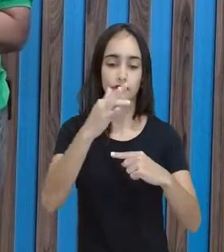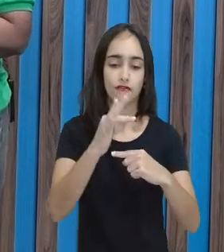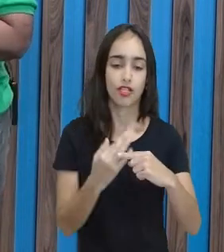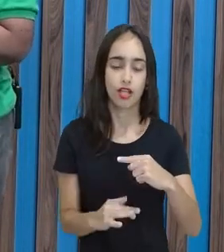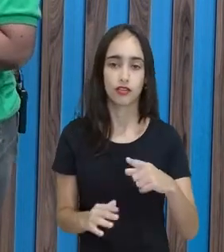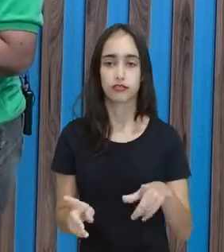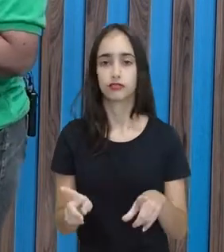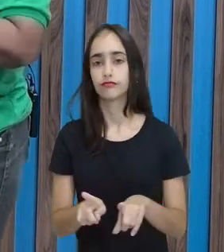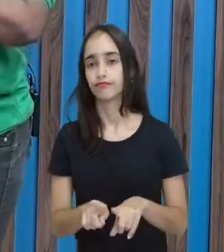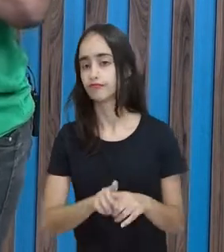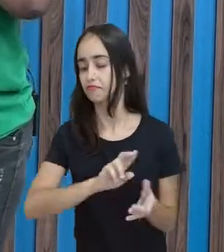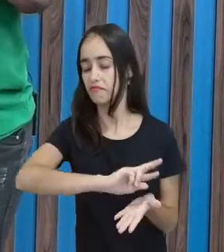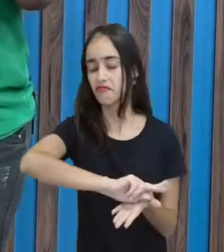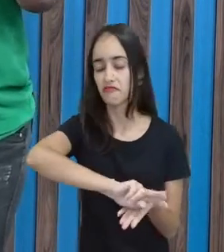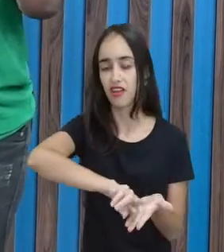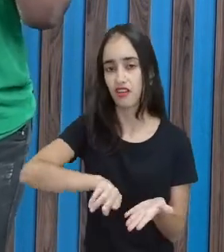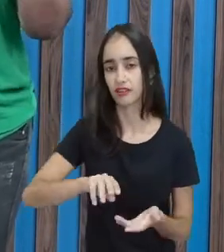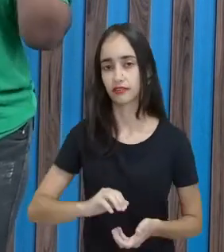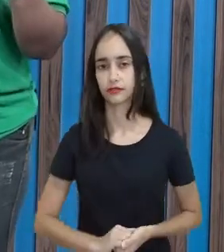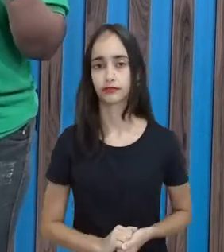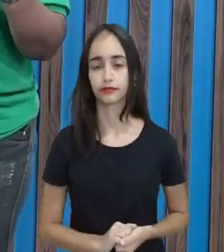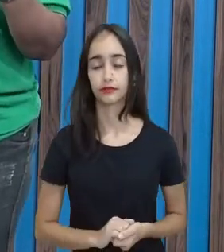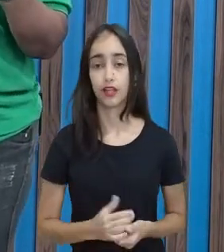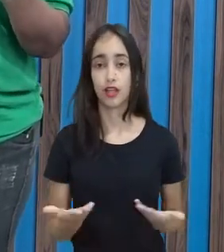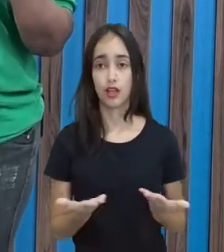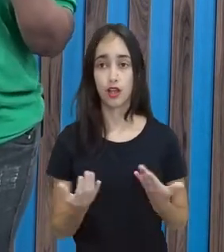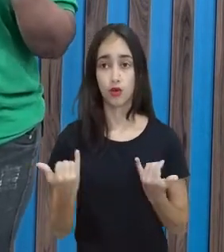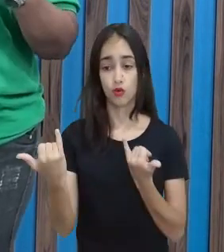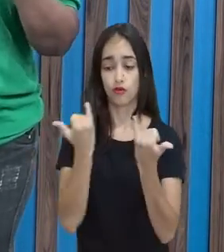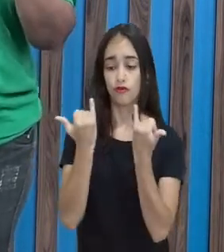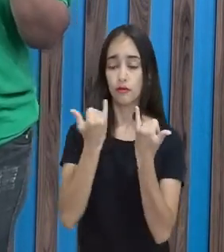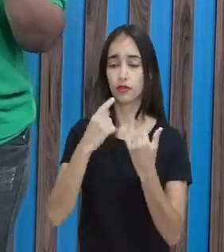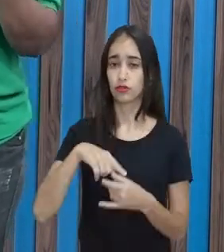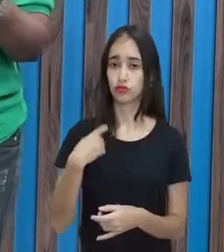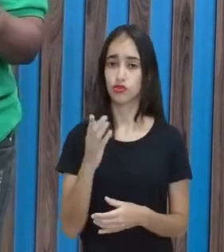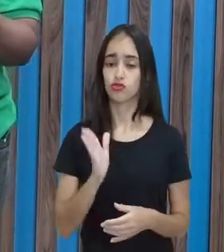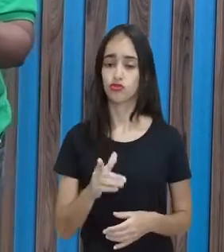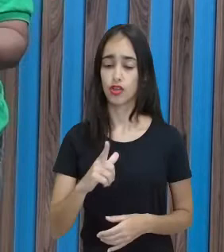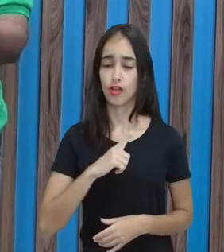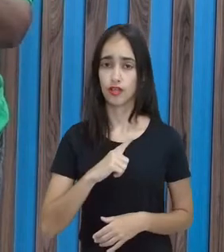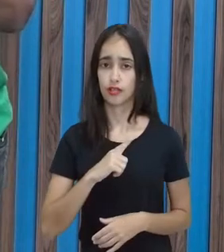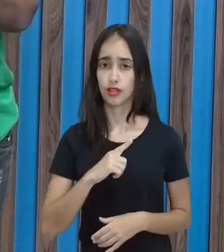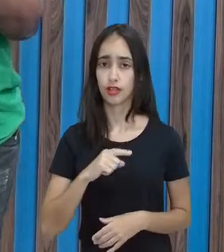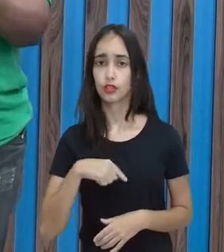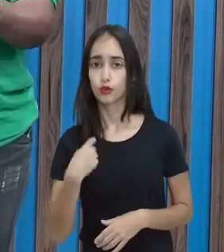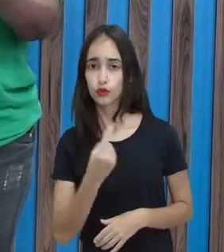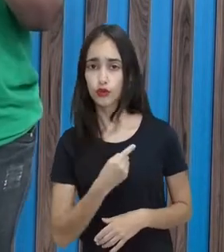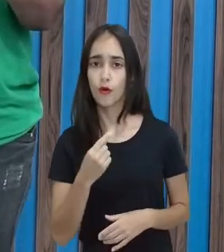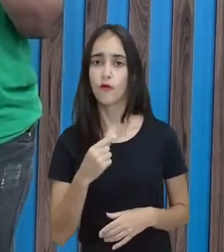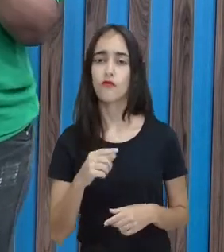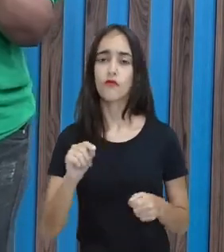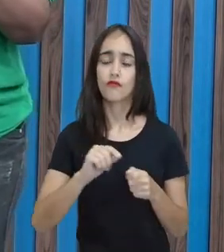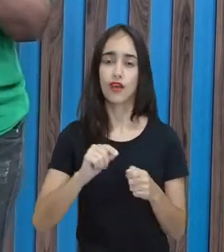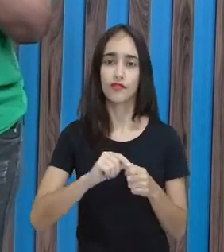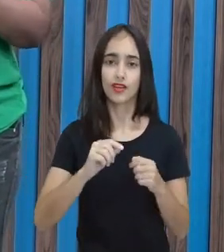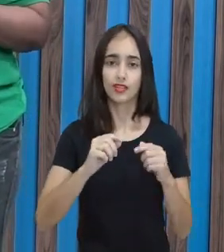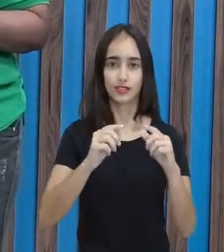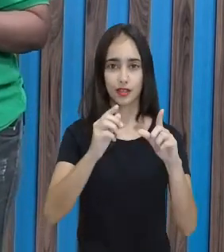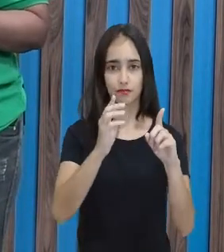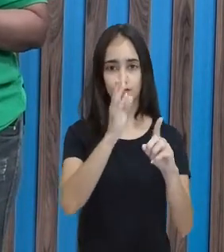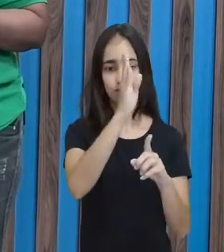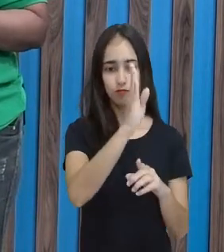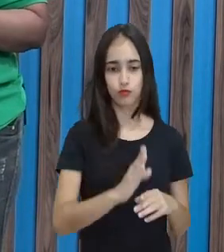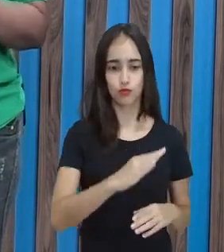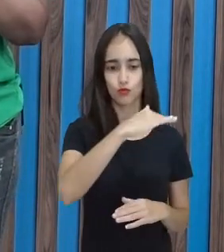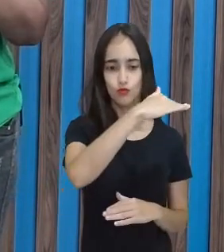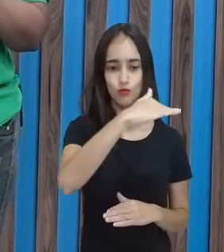proporcionalidade. Com essas informações, a gente vai representar graficamente, vai representar no plano